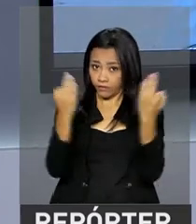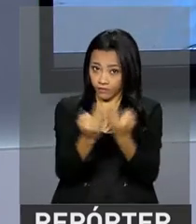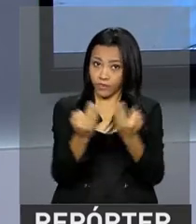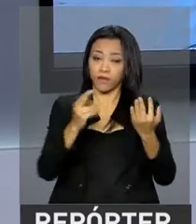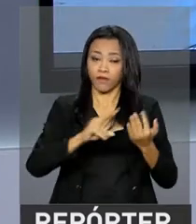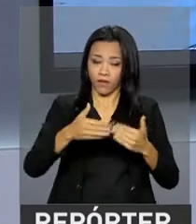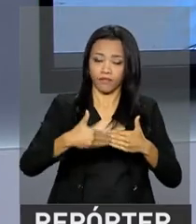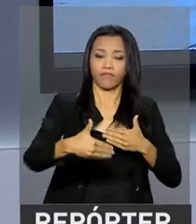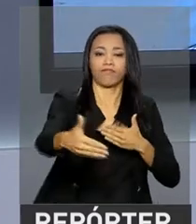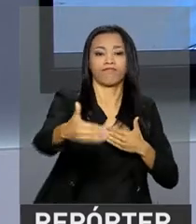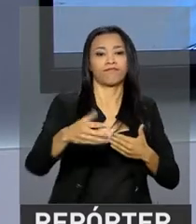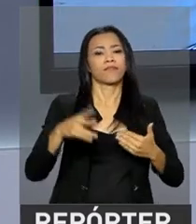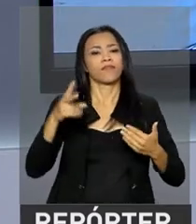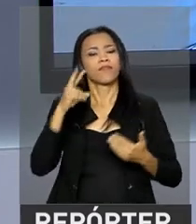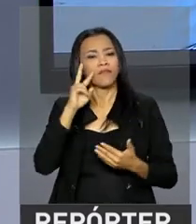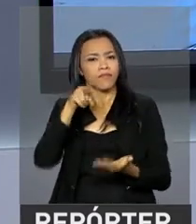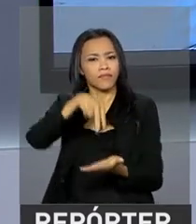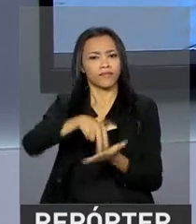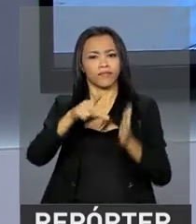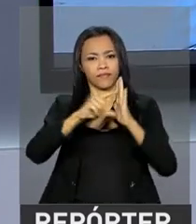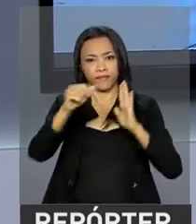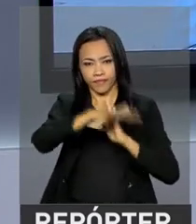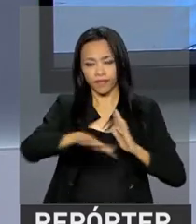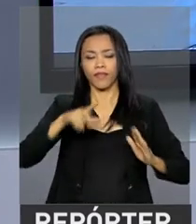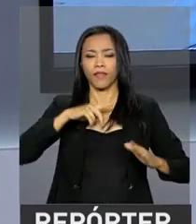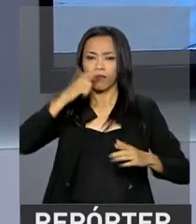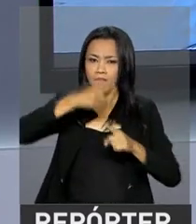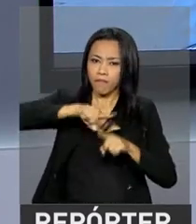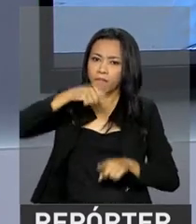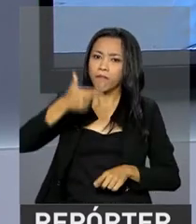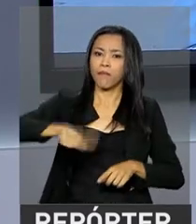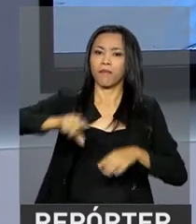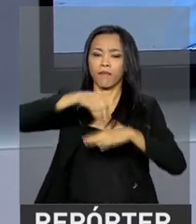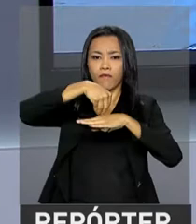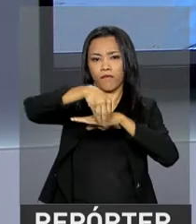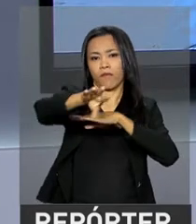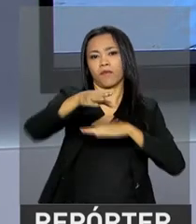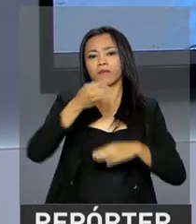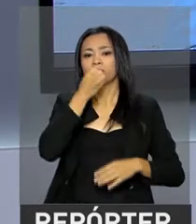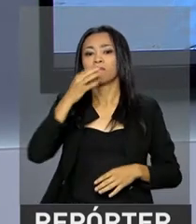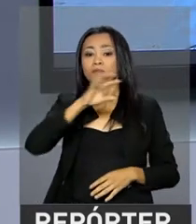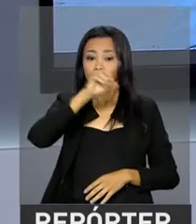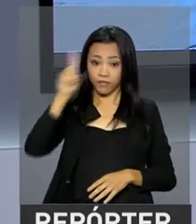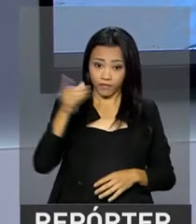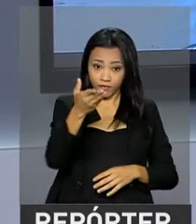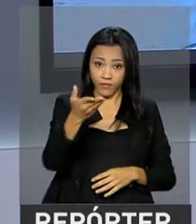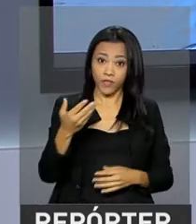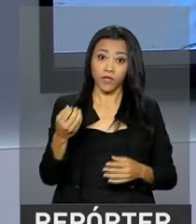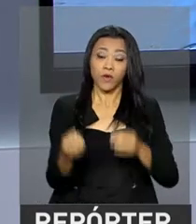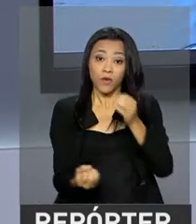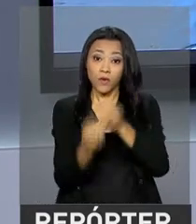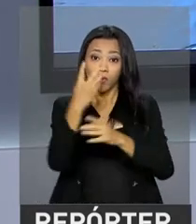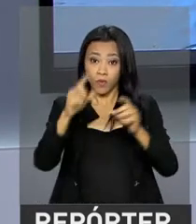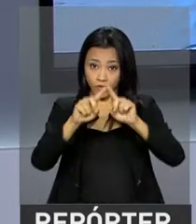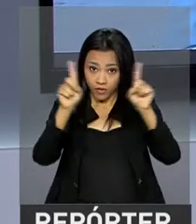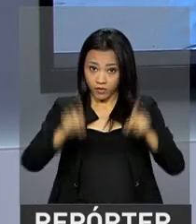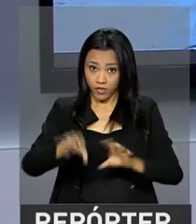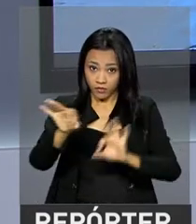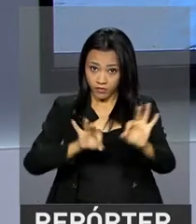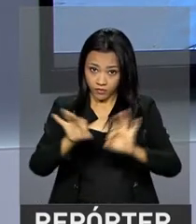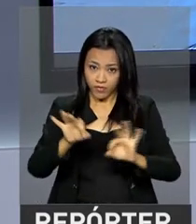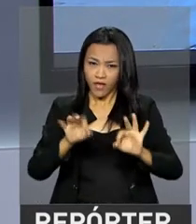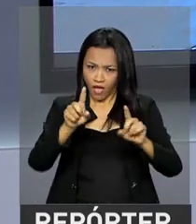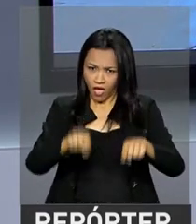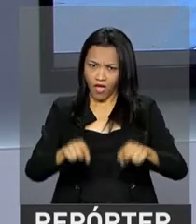a dia está lá no palácio planalto tem as informações para a gente está está bom dia isso o lançamento desse plano no palácio isso